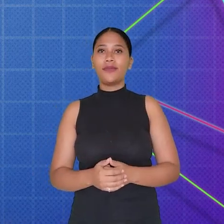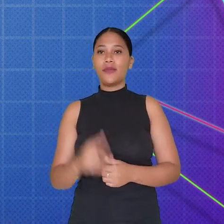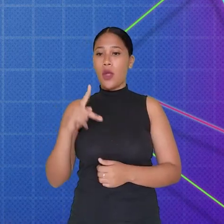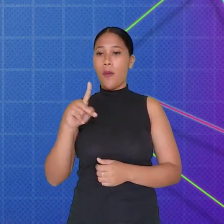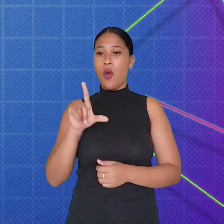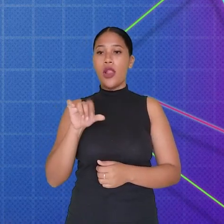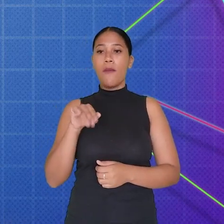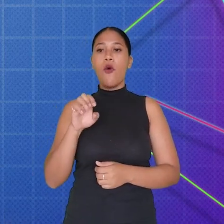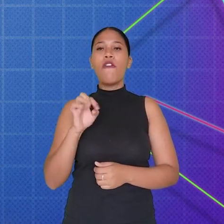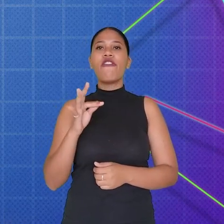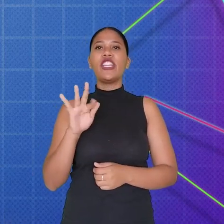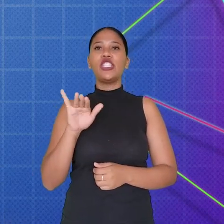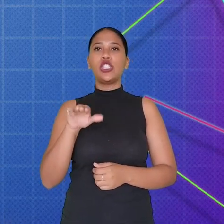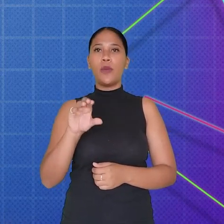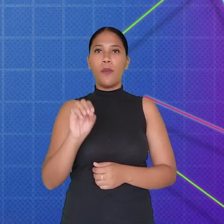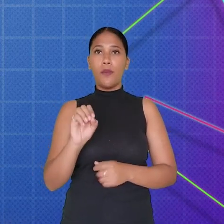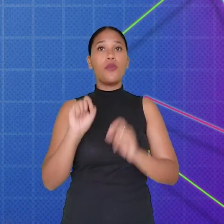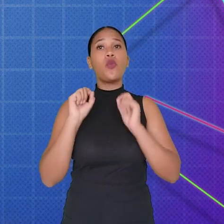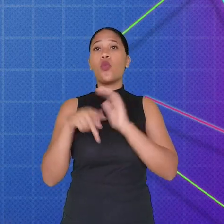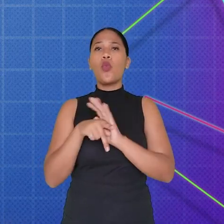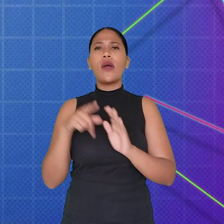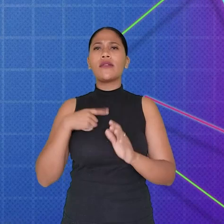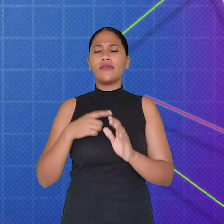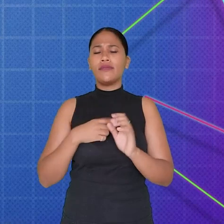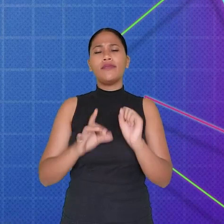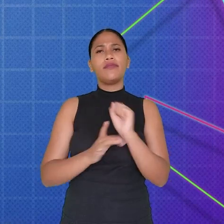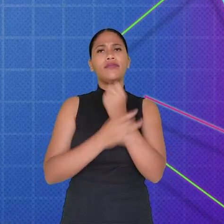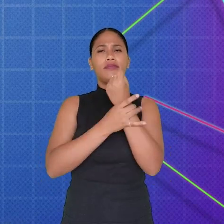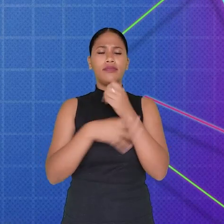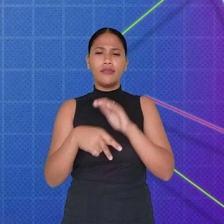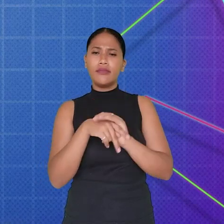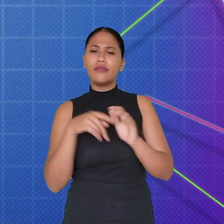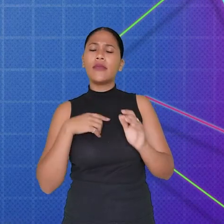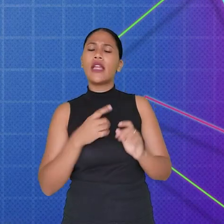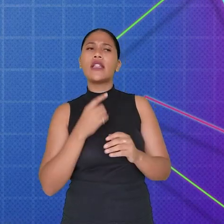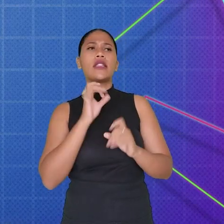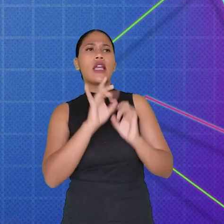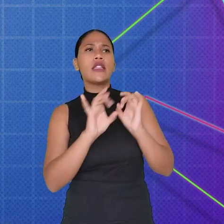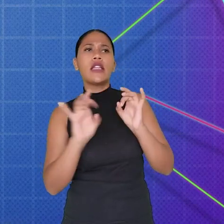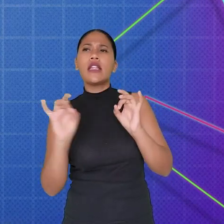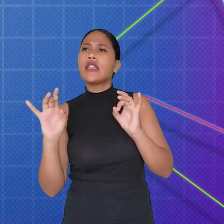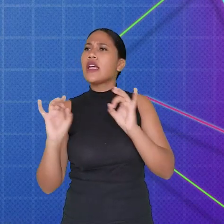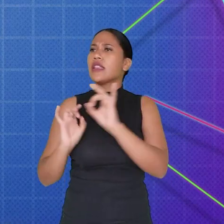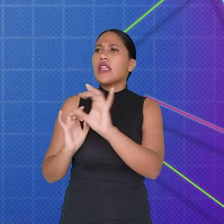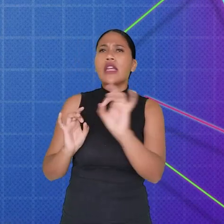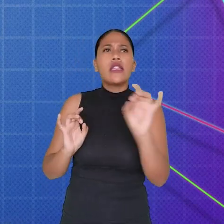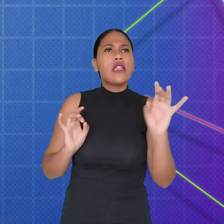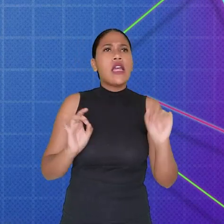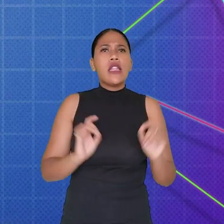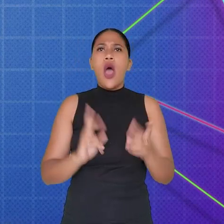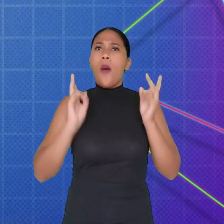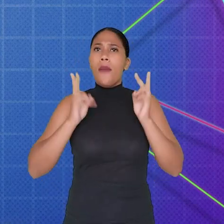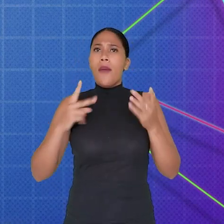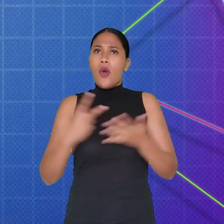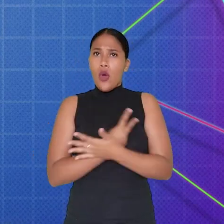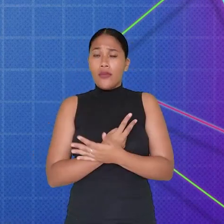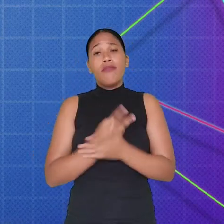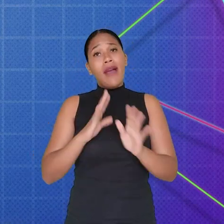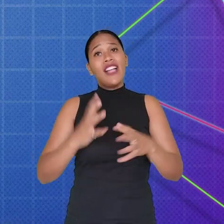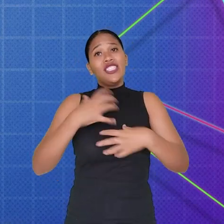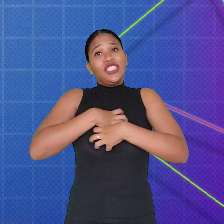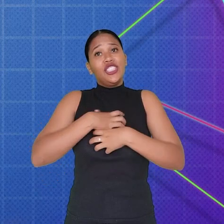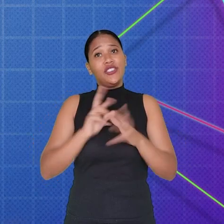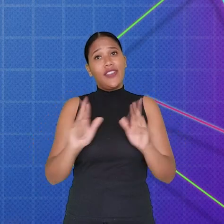O polimorfismo pode ser usado para garantir que diferentes tipos de personagens respondam de maneira diferente ao mesmo evento,